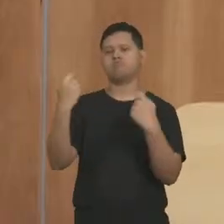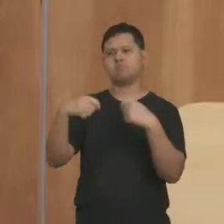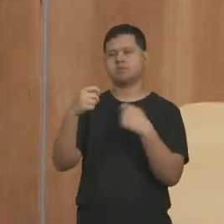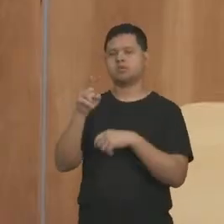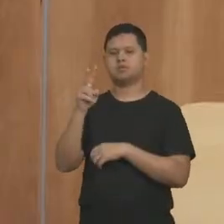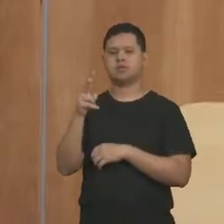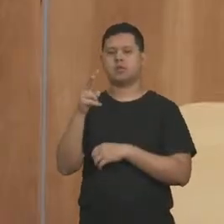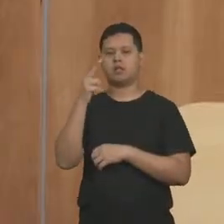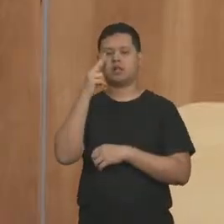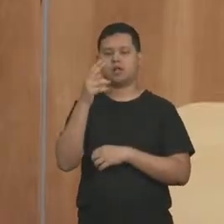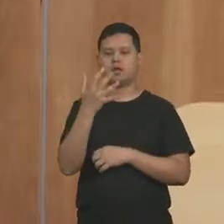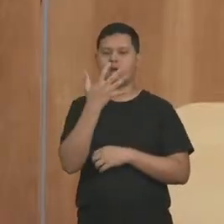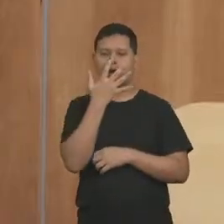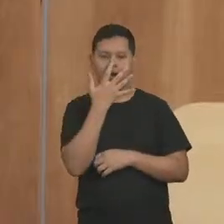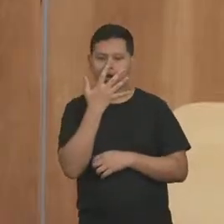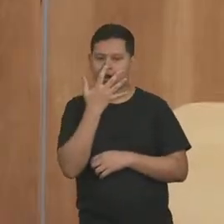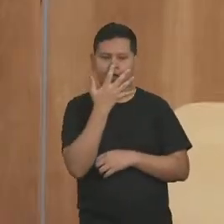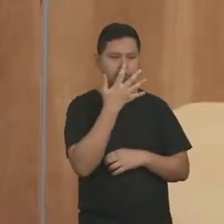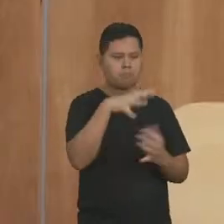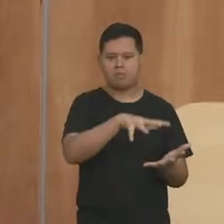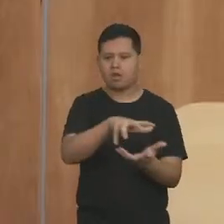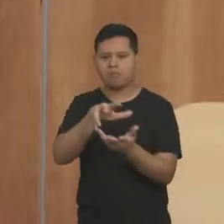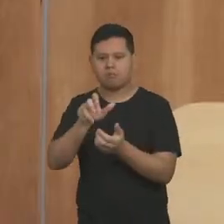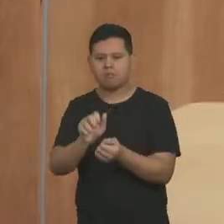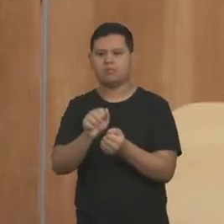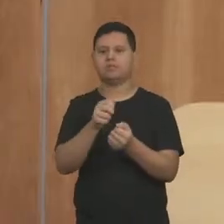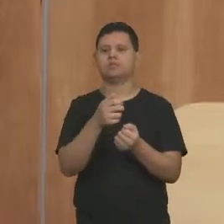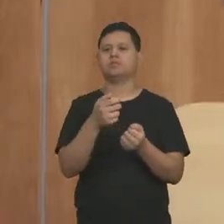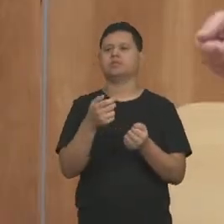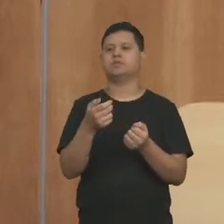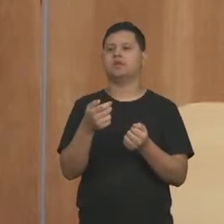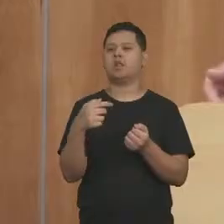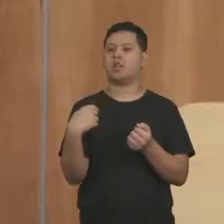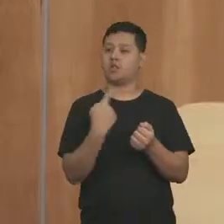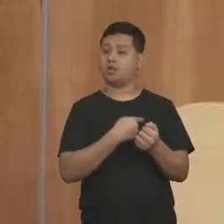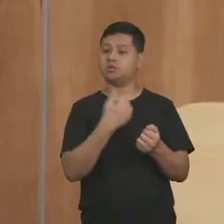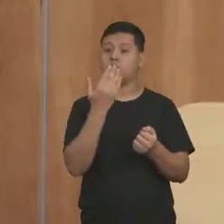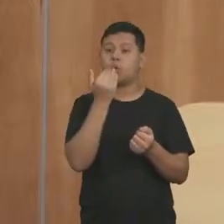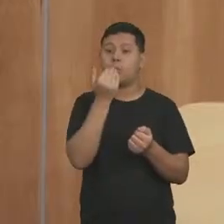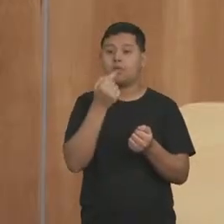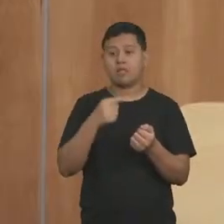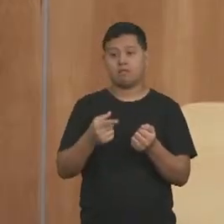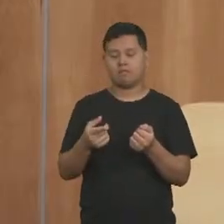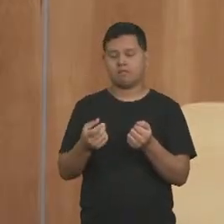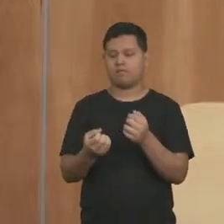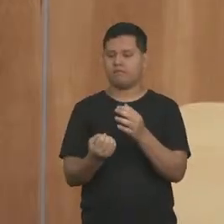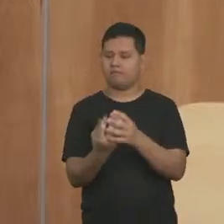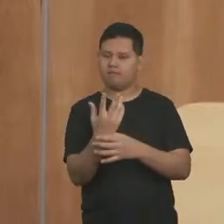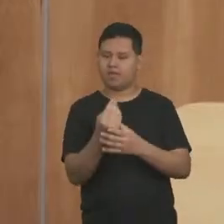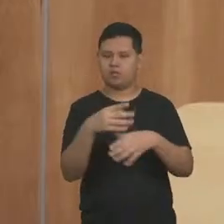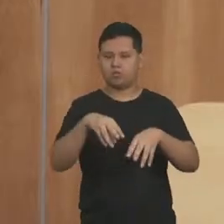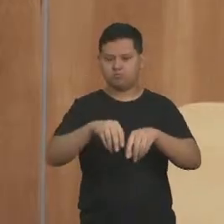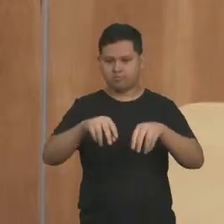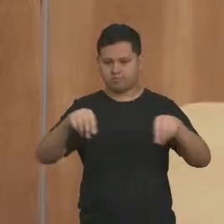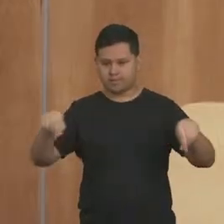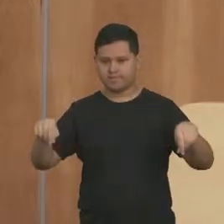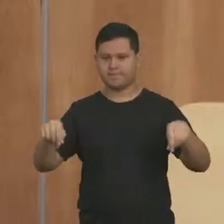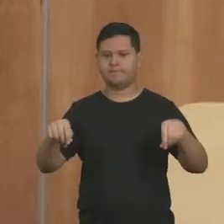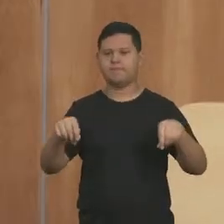e louvar a natureza pelo que ela é para nós. O nosso alimento vem da natureza.